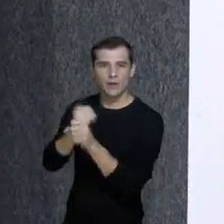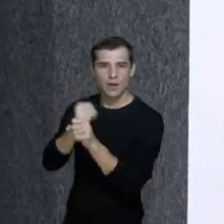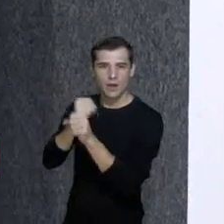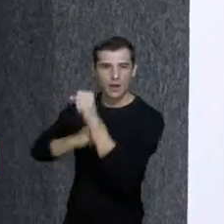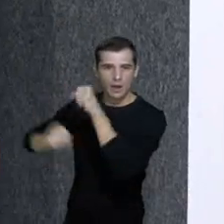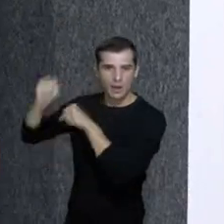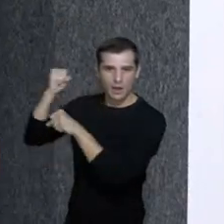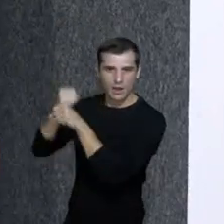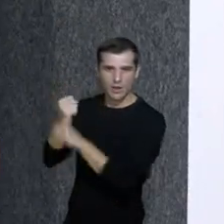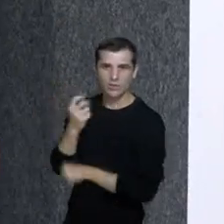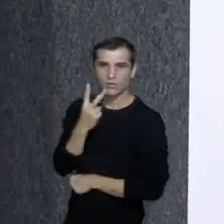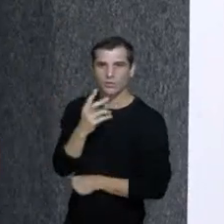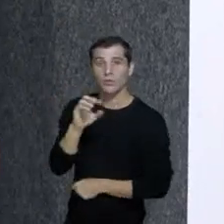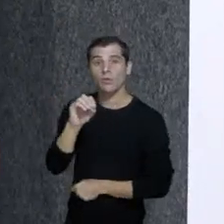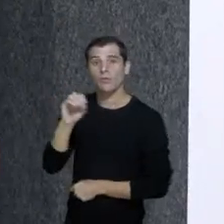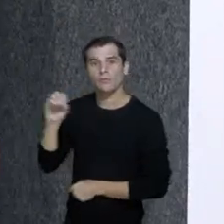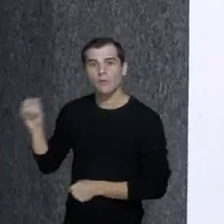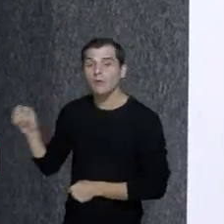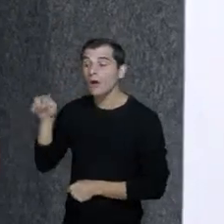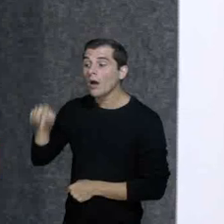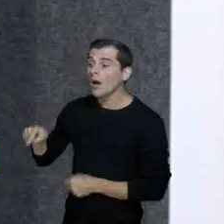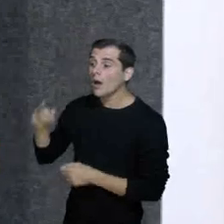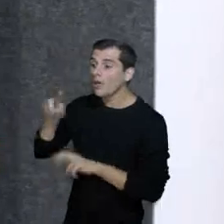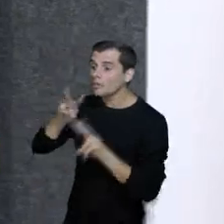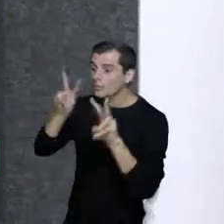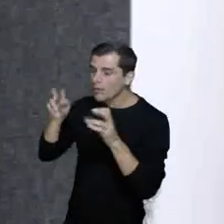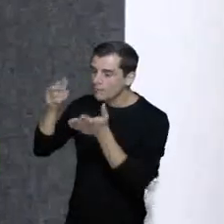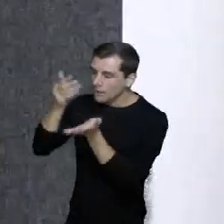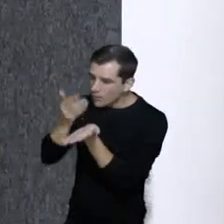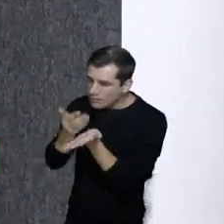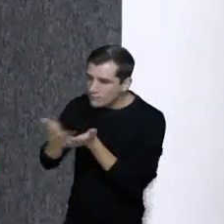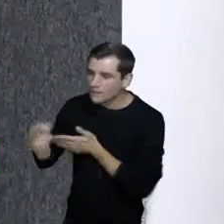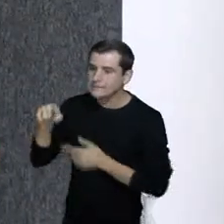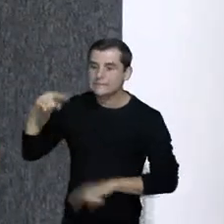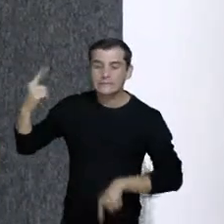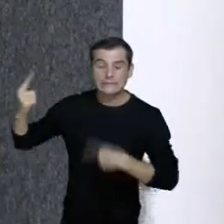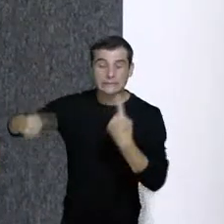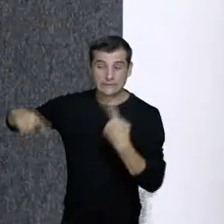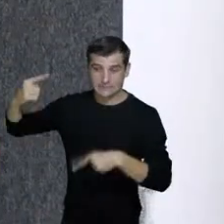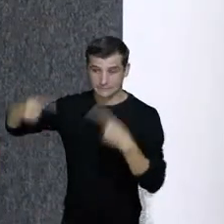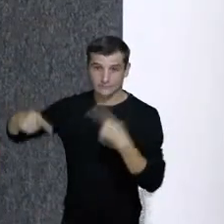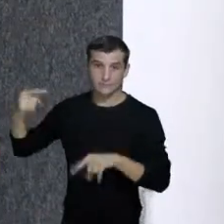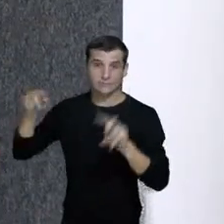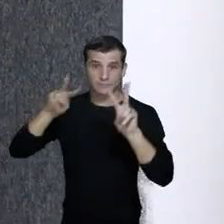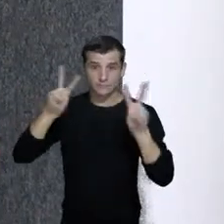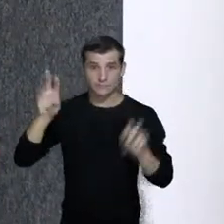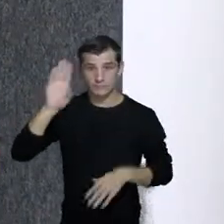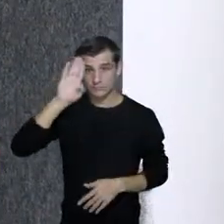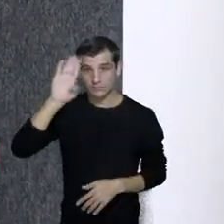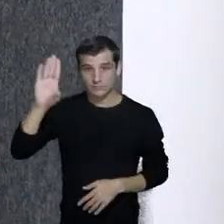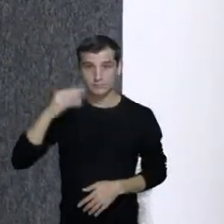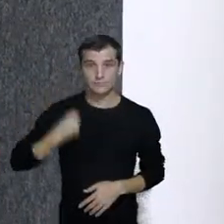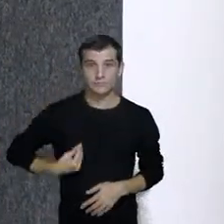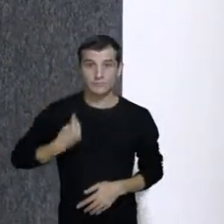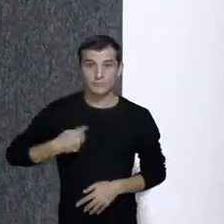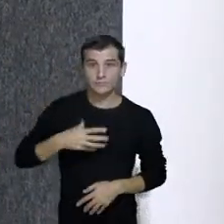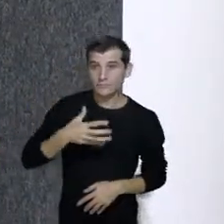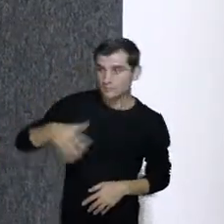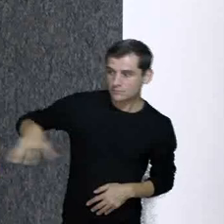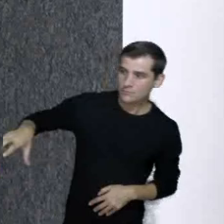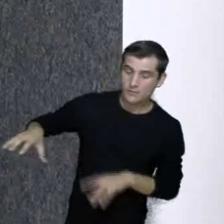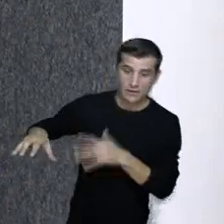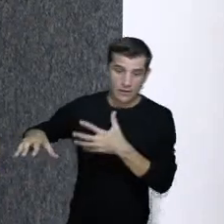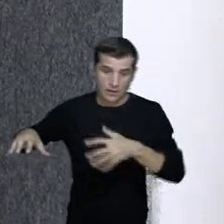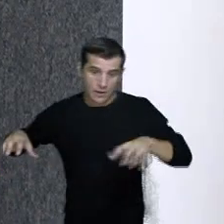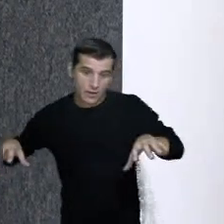extremamente eh não só polêmico especialmente em tempos atuais de polarização mas mais do